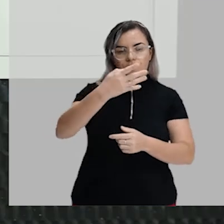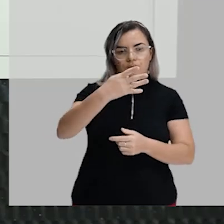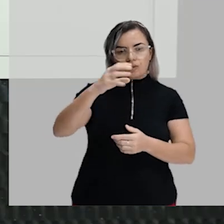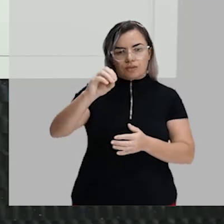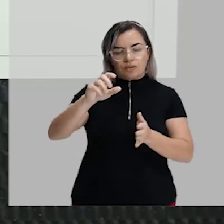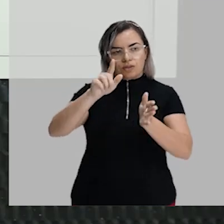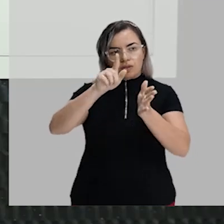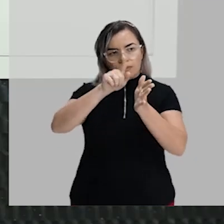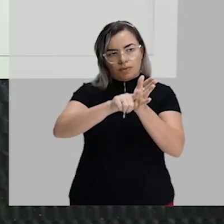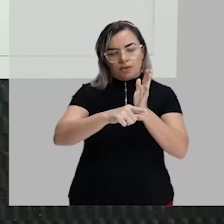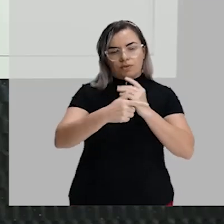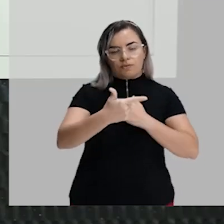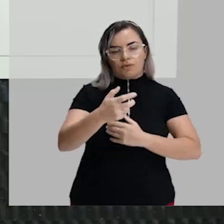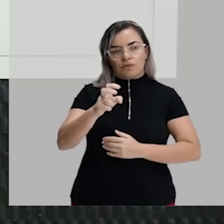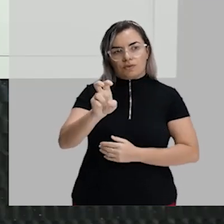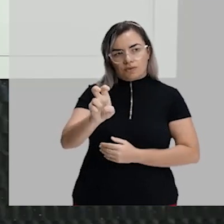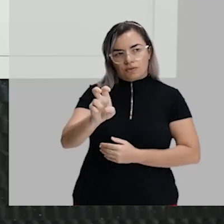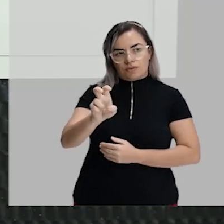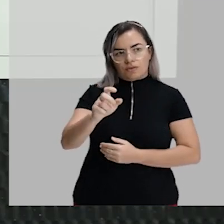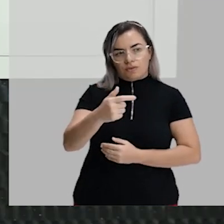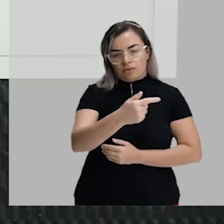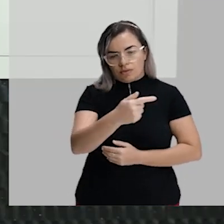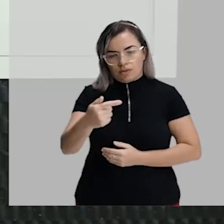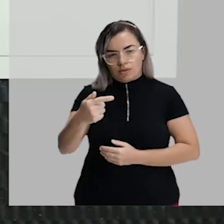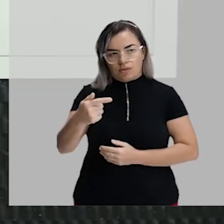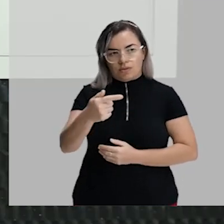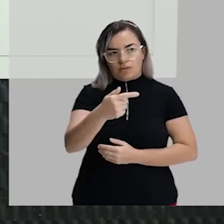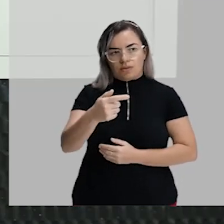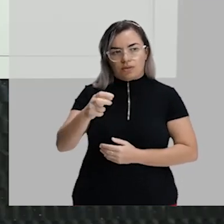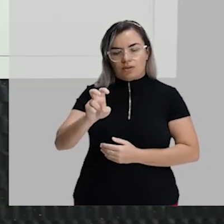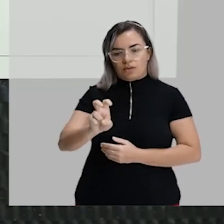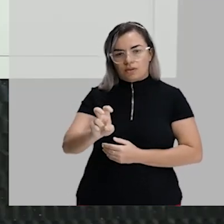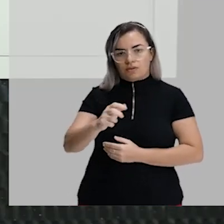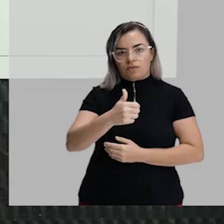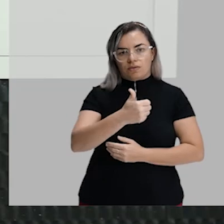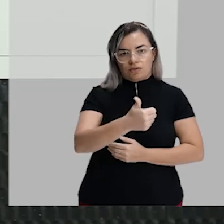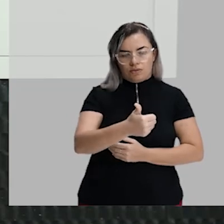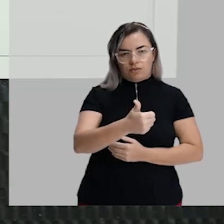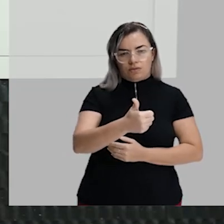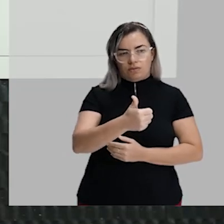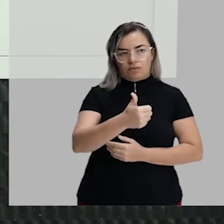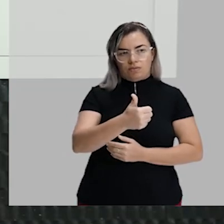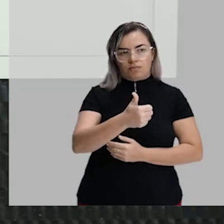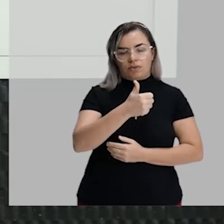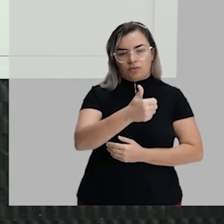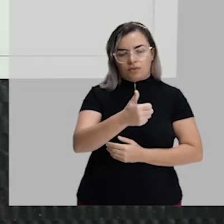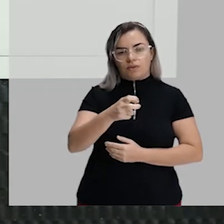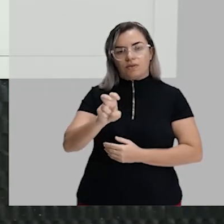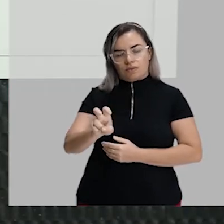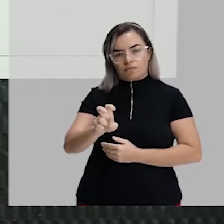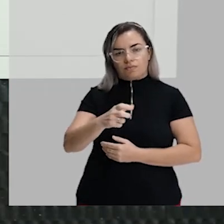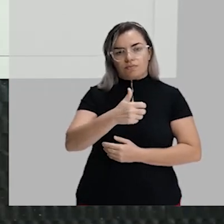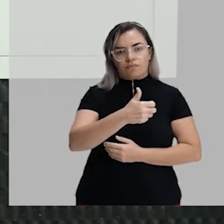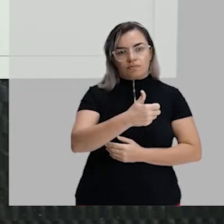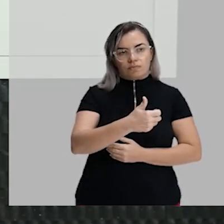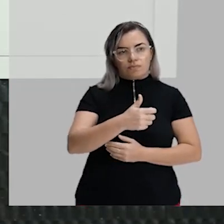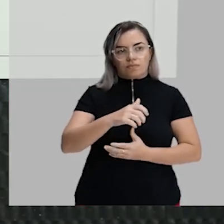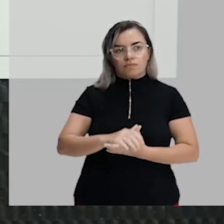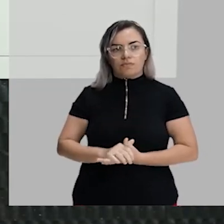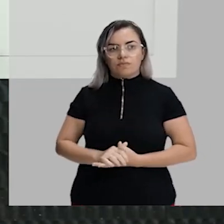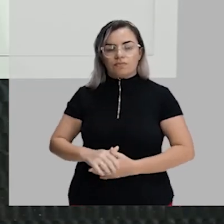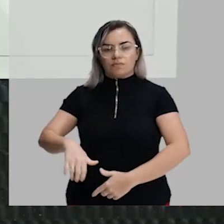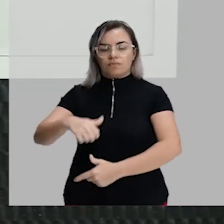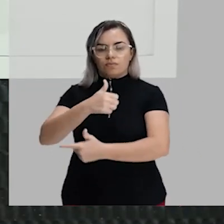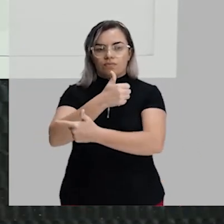né? Aqui ficou 3 menos 2 dá 1. Então, vai sobrar 15. 15 dividido